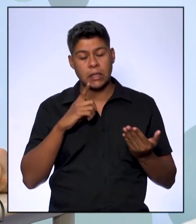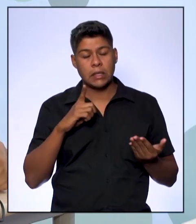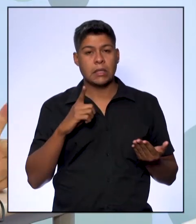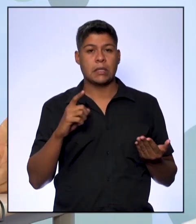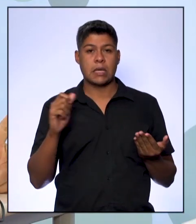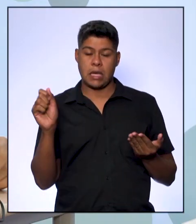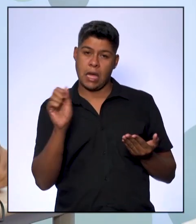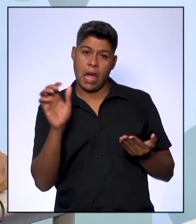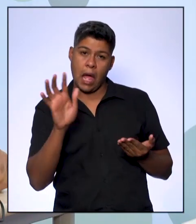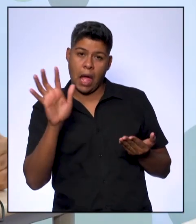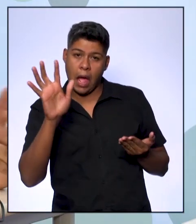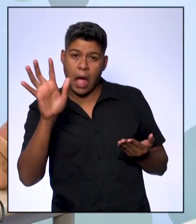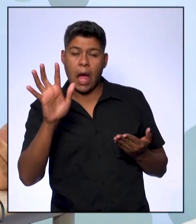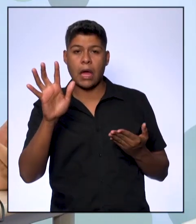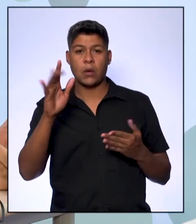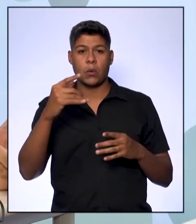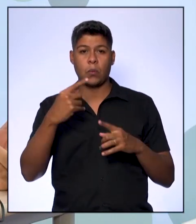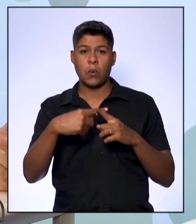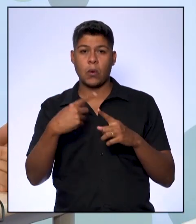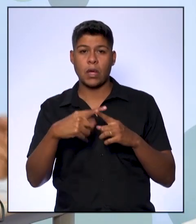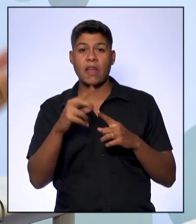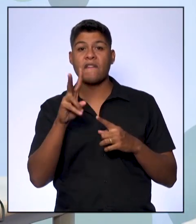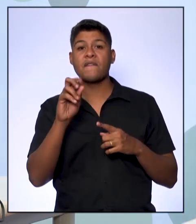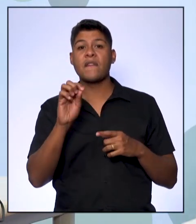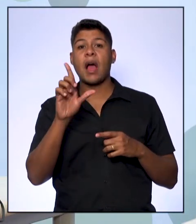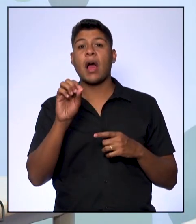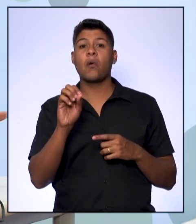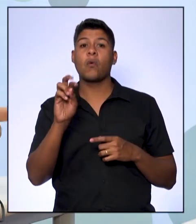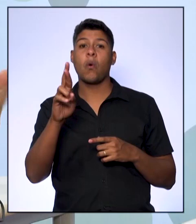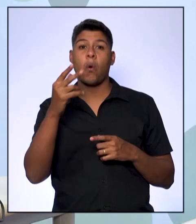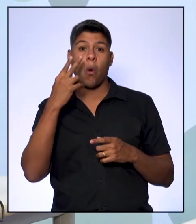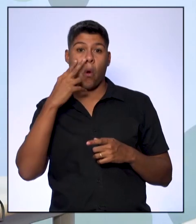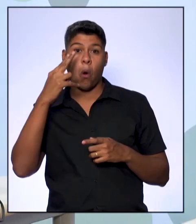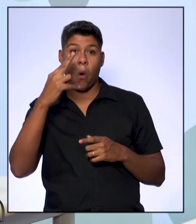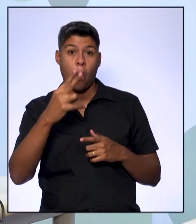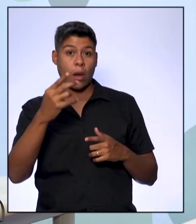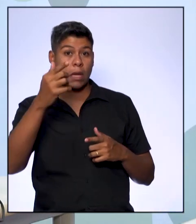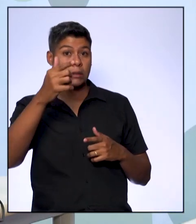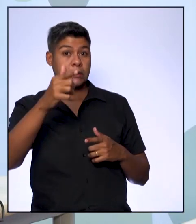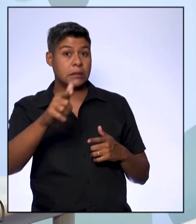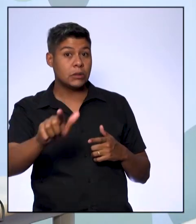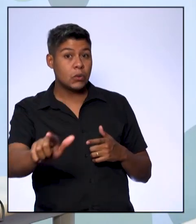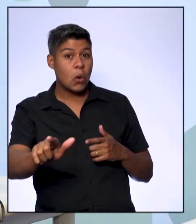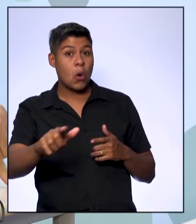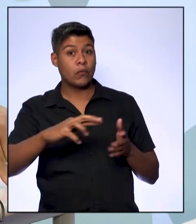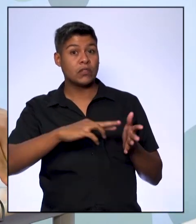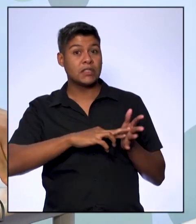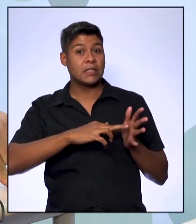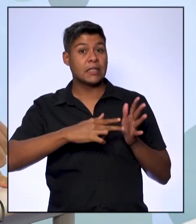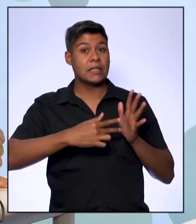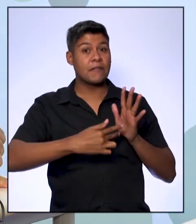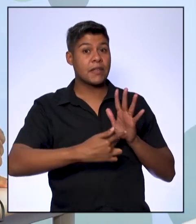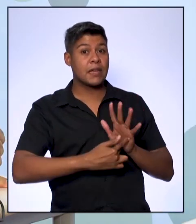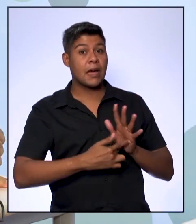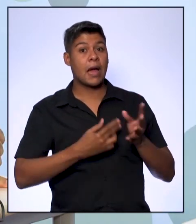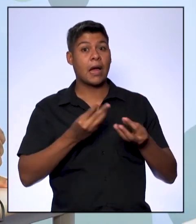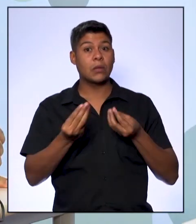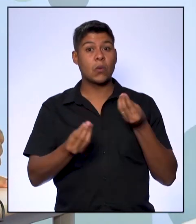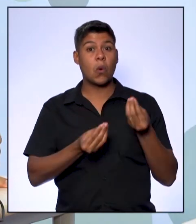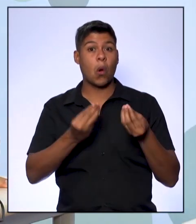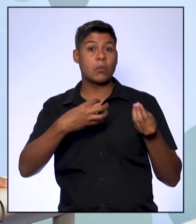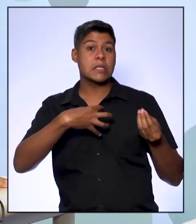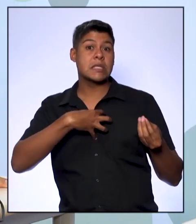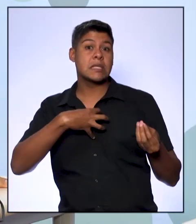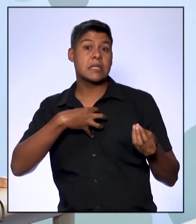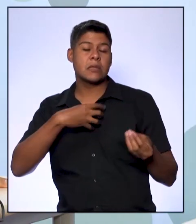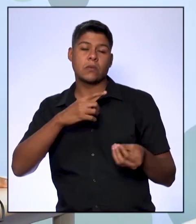isso custa o olho da cara que é de muito valor hora de novo o significado né comandando o sentido